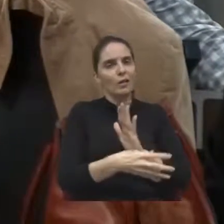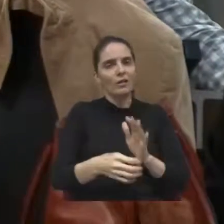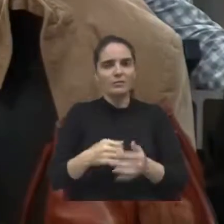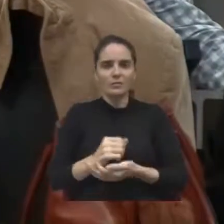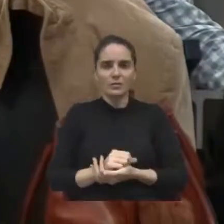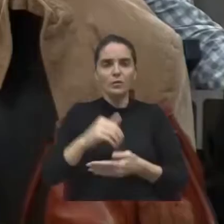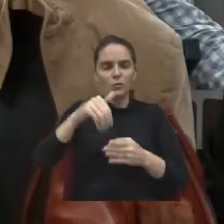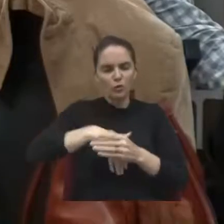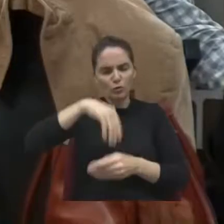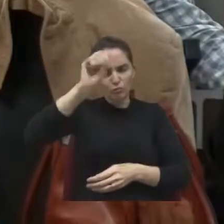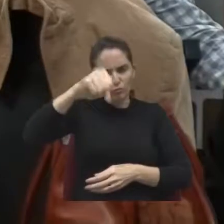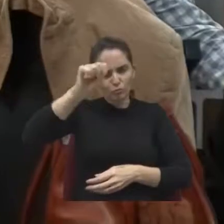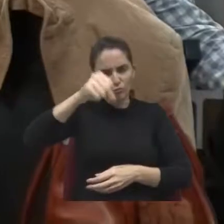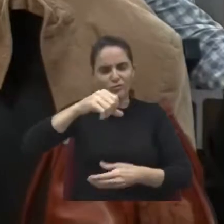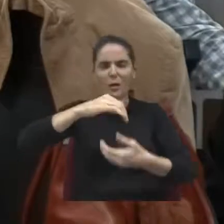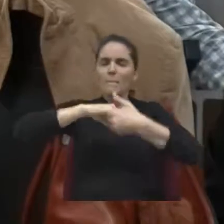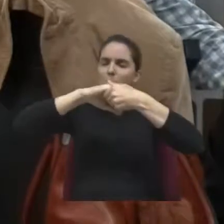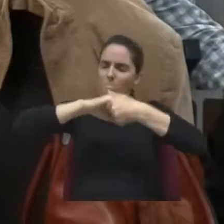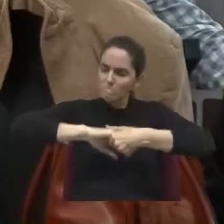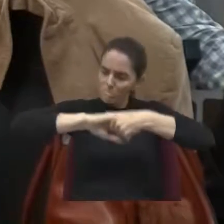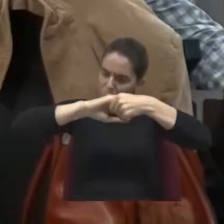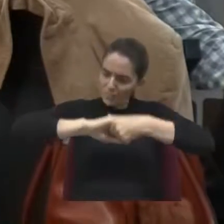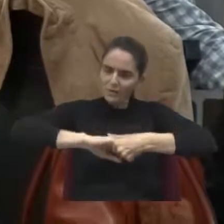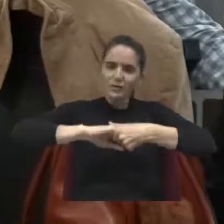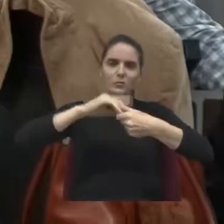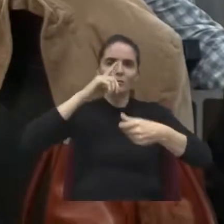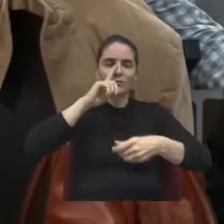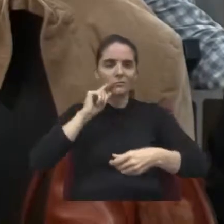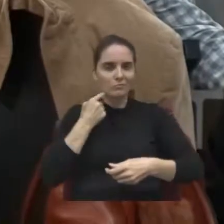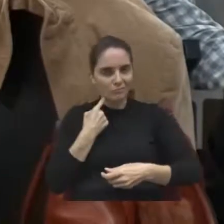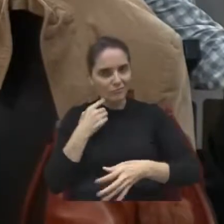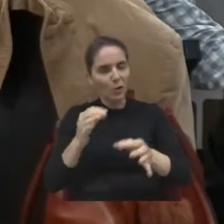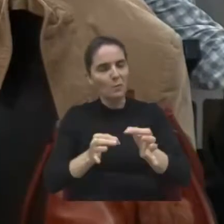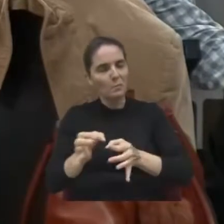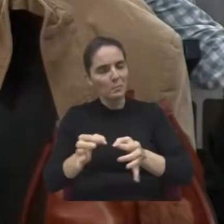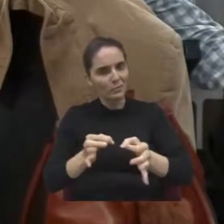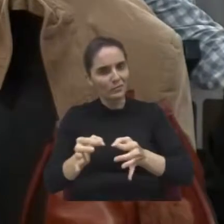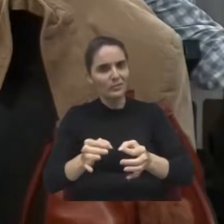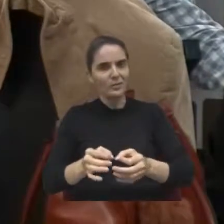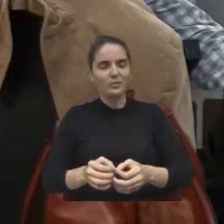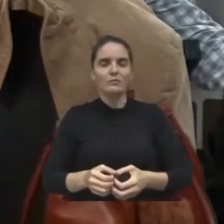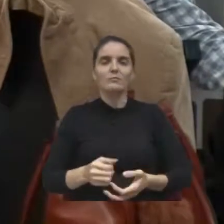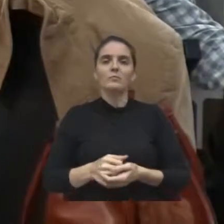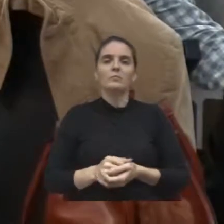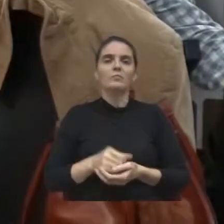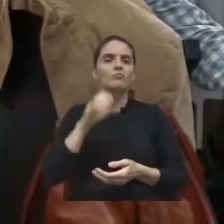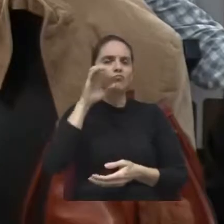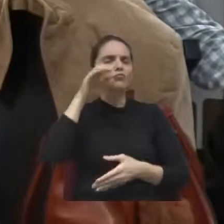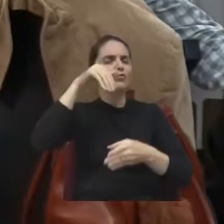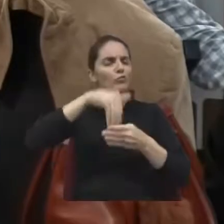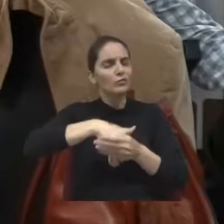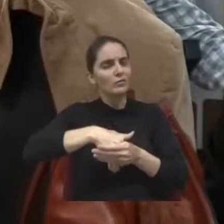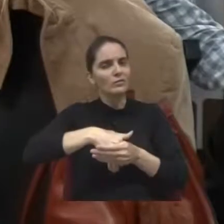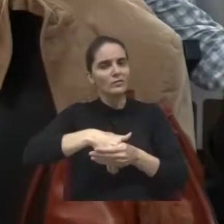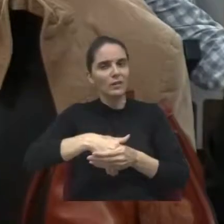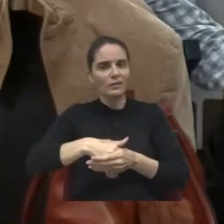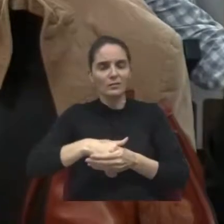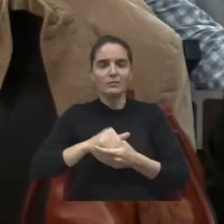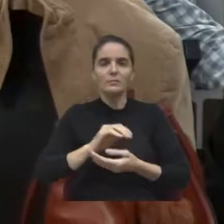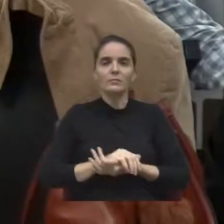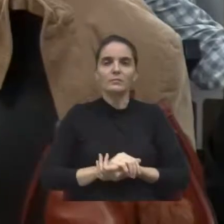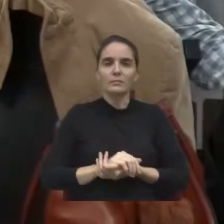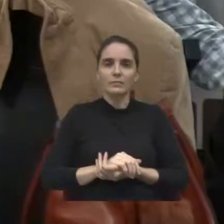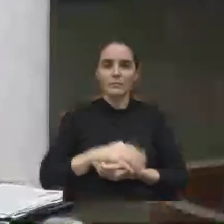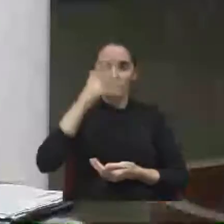favorável, parabéns, vereador Nilton, pelo projeto. Pode contar com o meu voto, que é um voto de louvor. E eu dou a palavra para a vereadora Muito Érica.